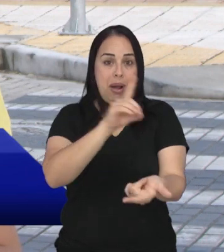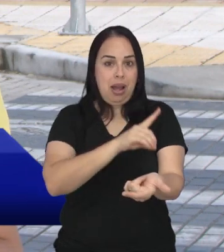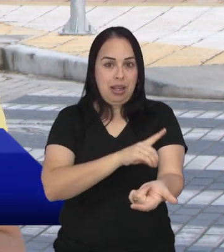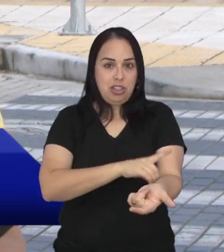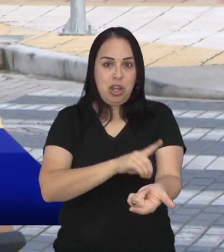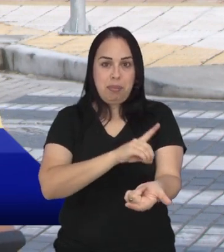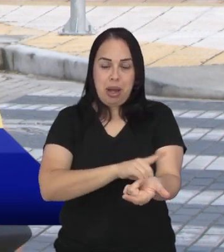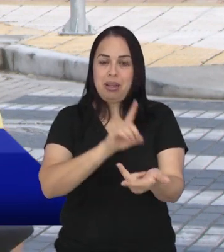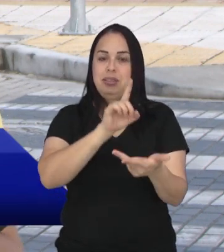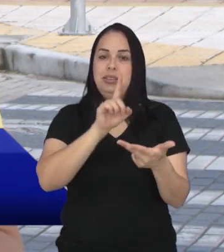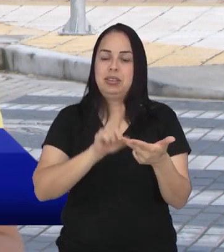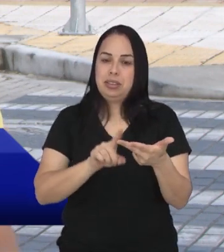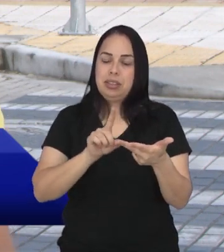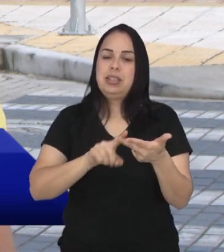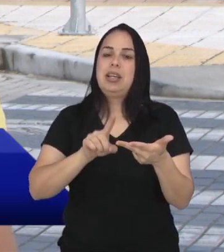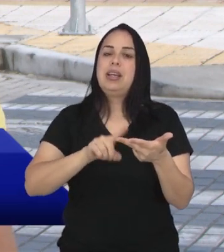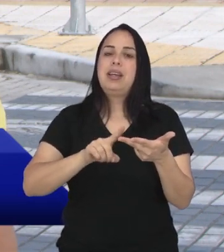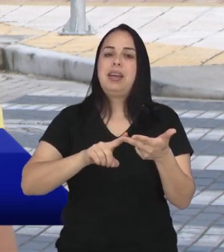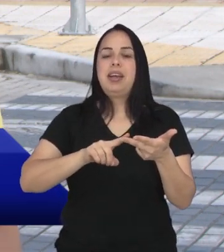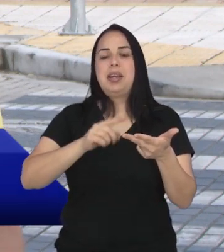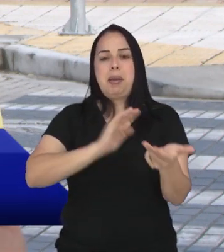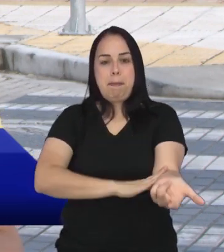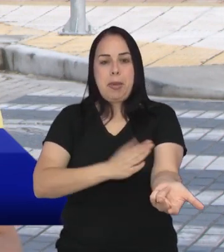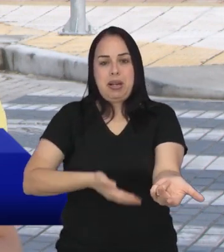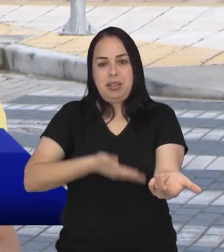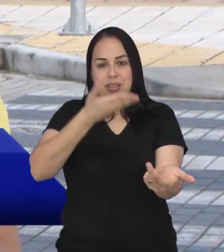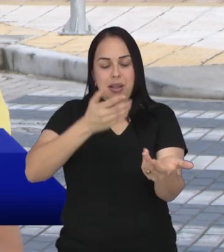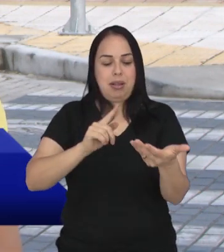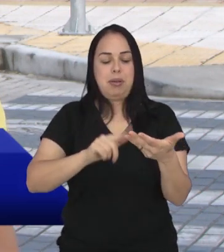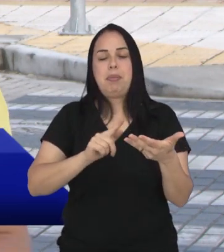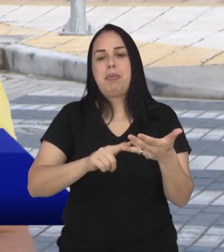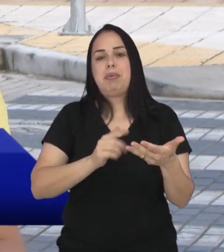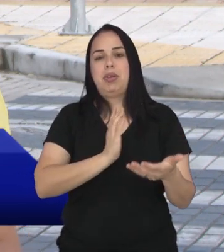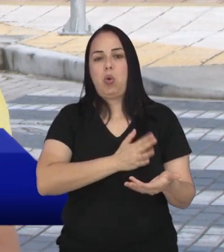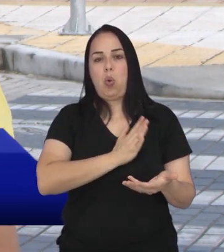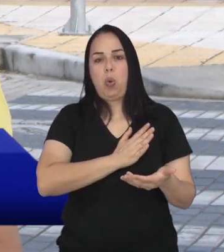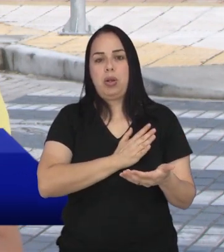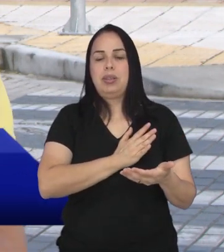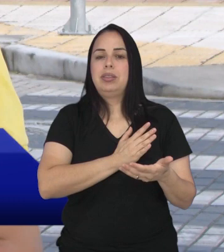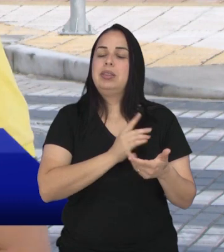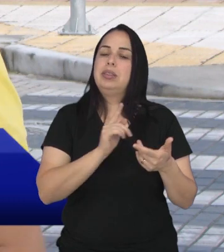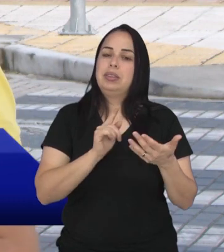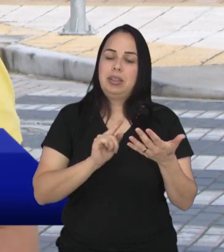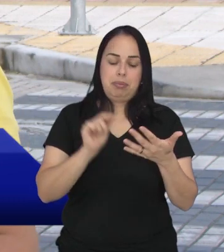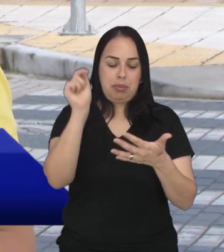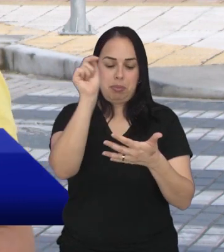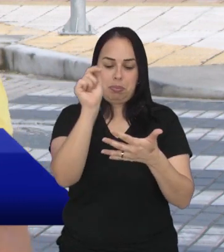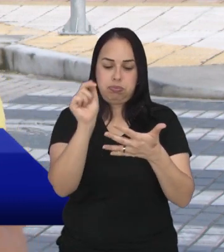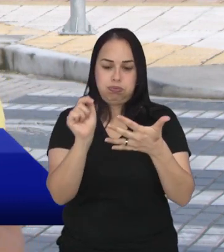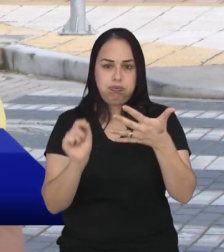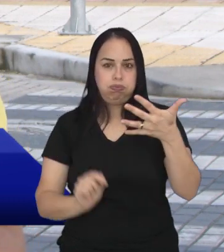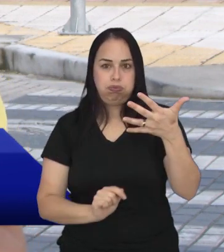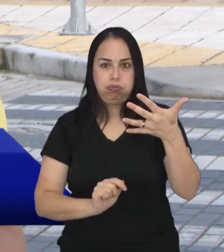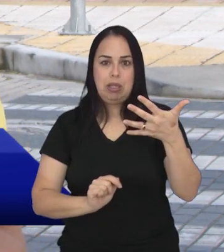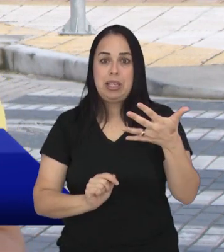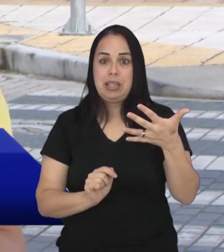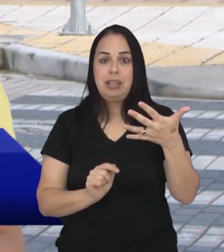para asma para diabetes para hipertensão para dislipidemia problemas cardiovasculares e também